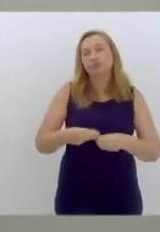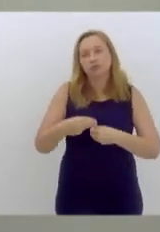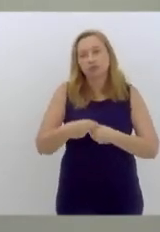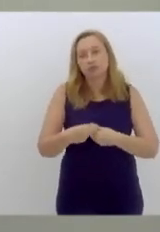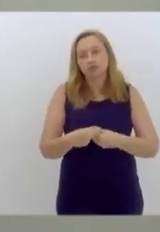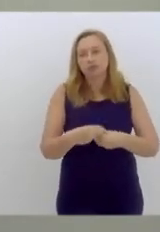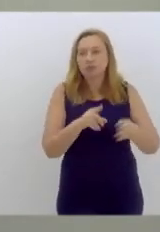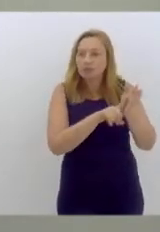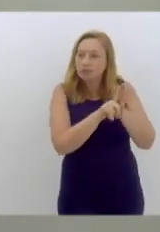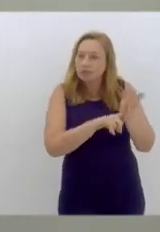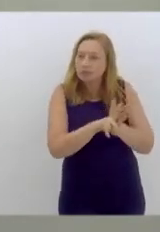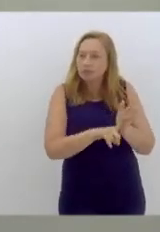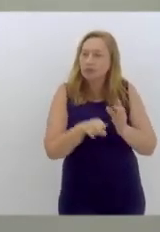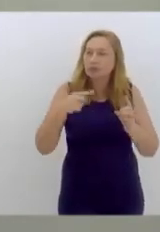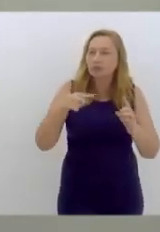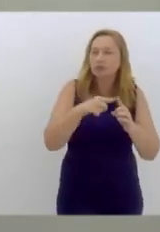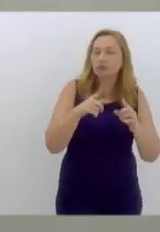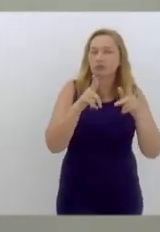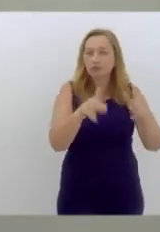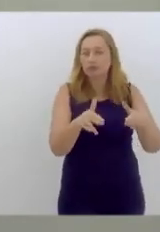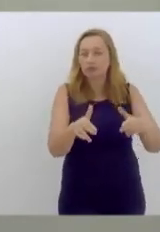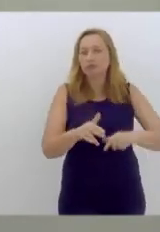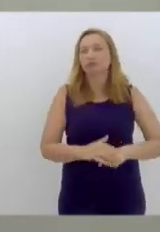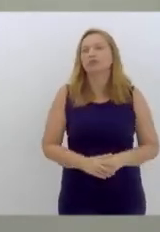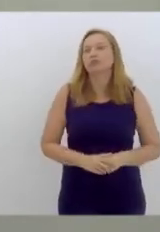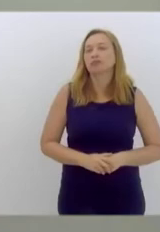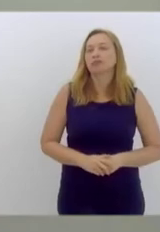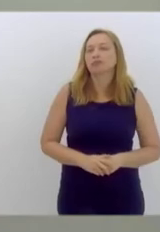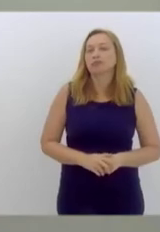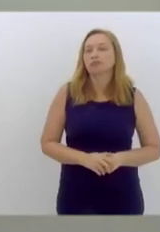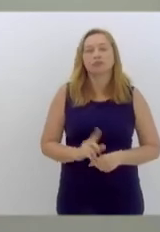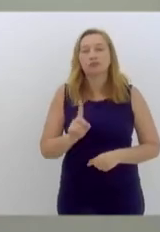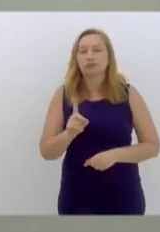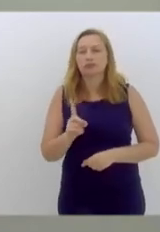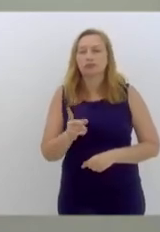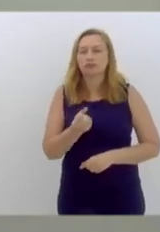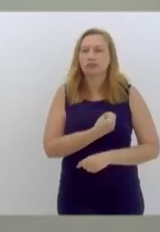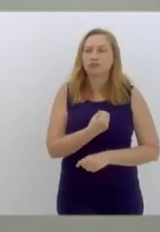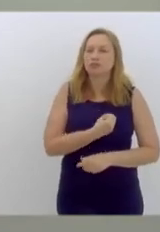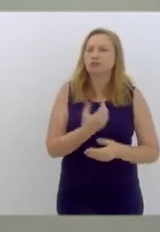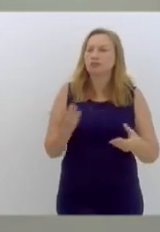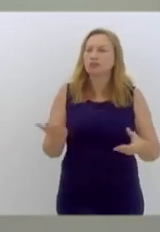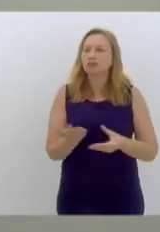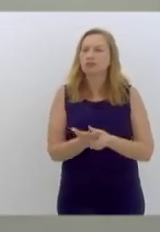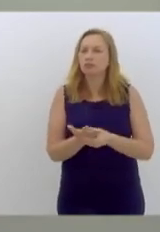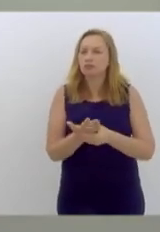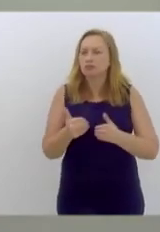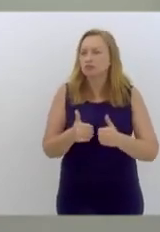outros municípios com esse mesmo objeto, né? Eu não estou com os números aqui dos processos. Os processos estão